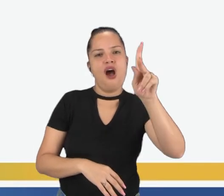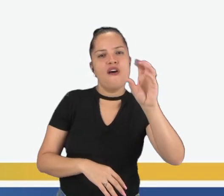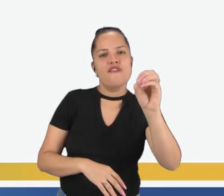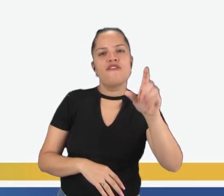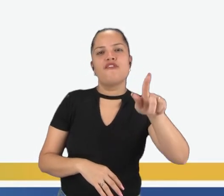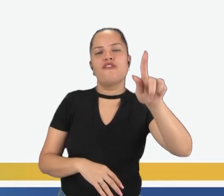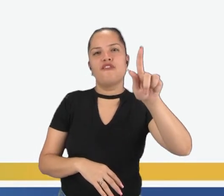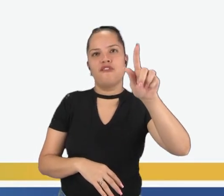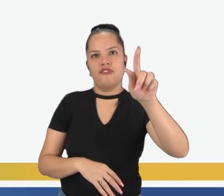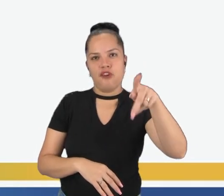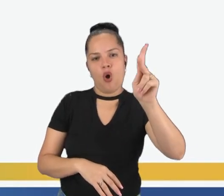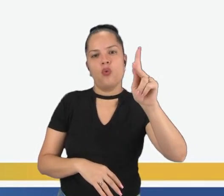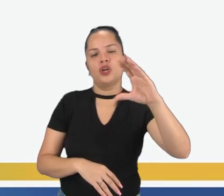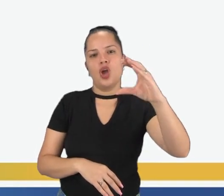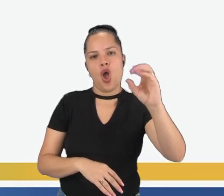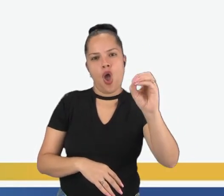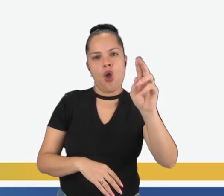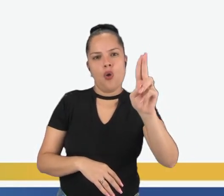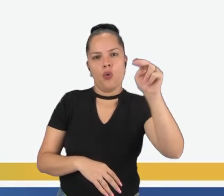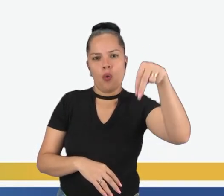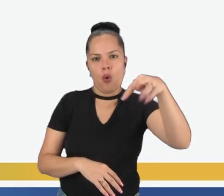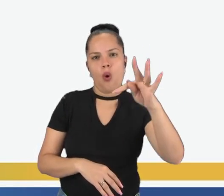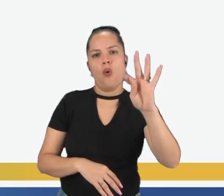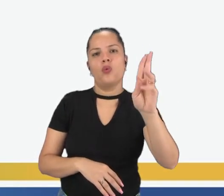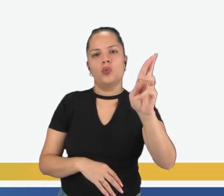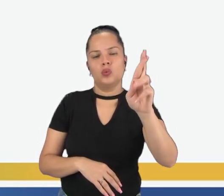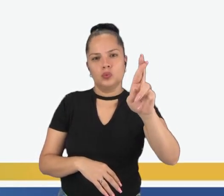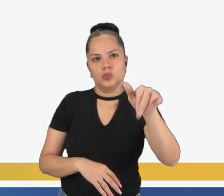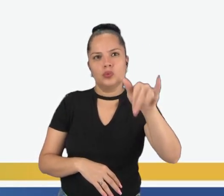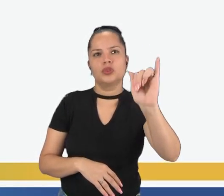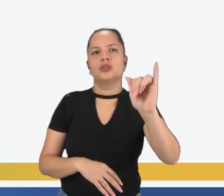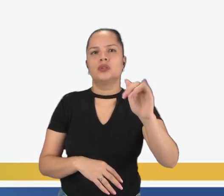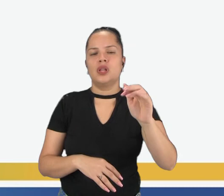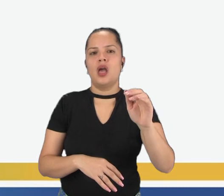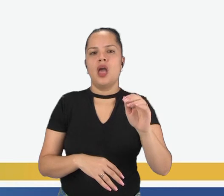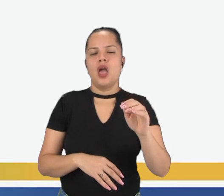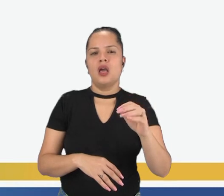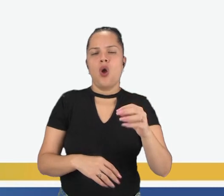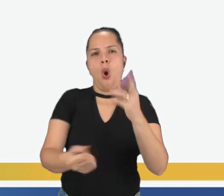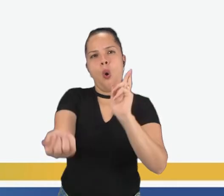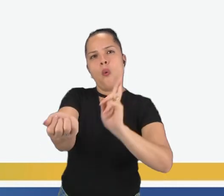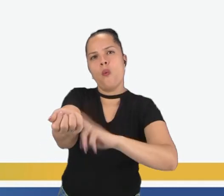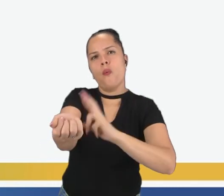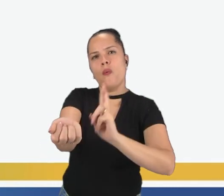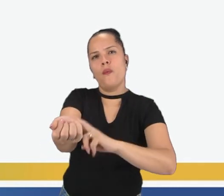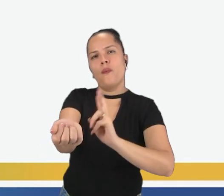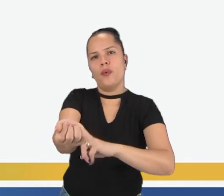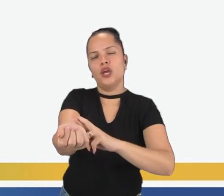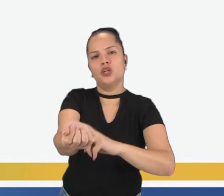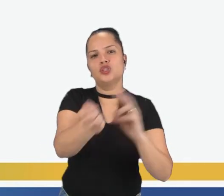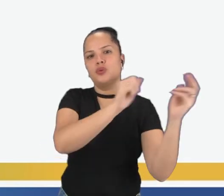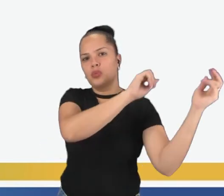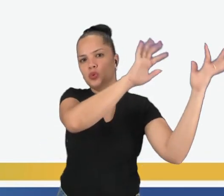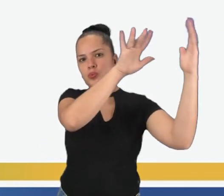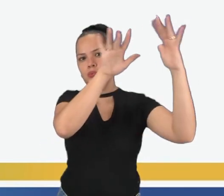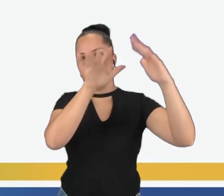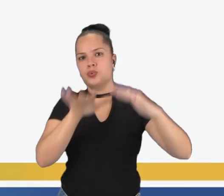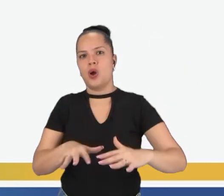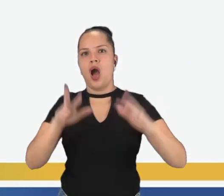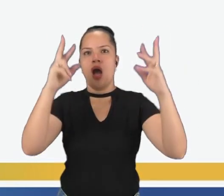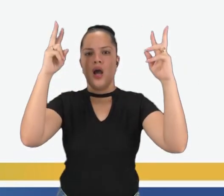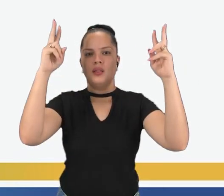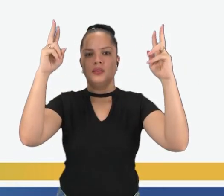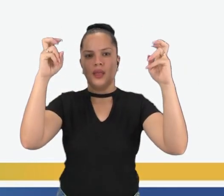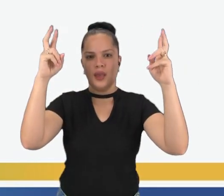usar ritmos importados com matemática nacional, é a principal característica da música contemporânea. Qual,